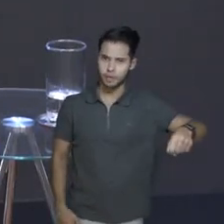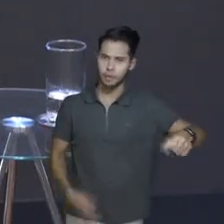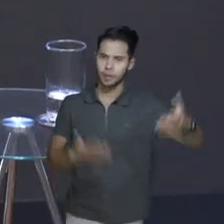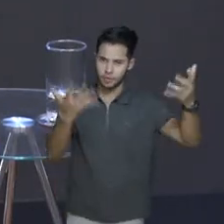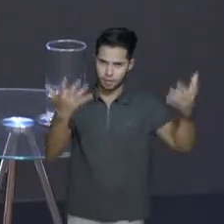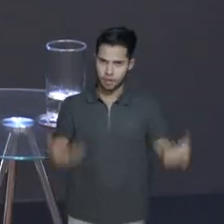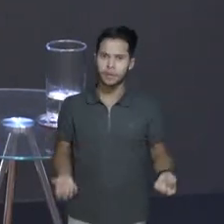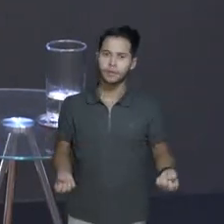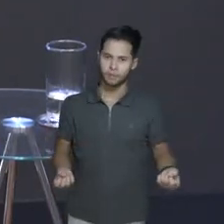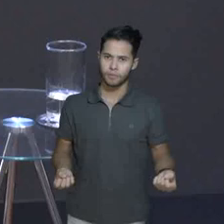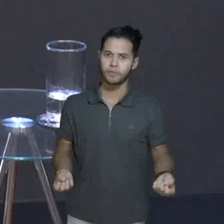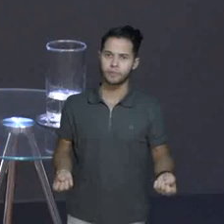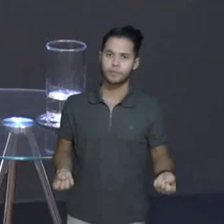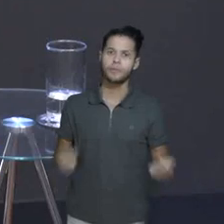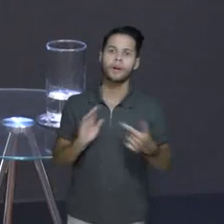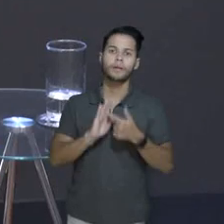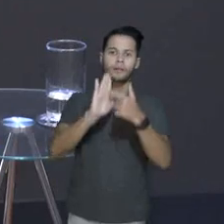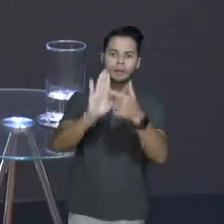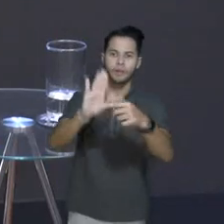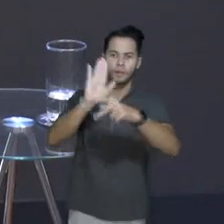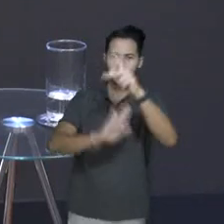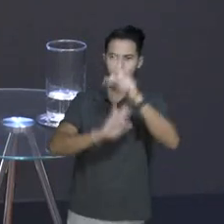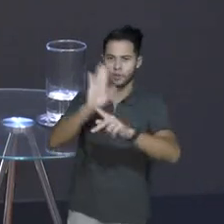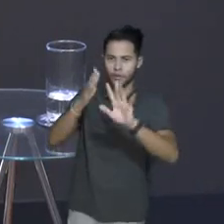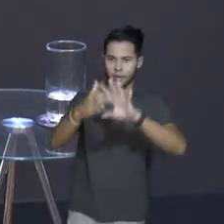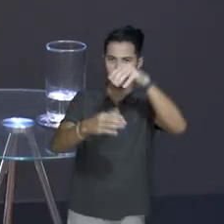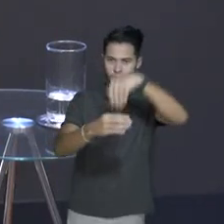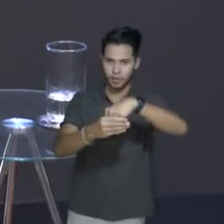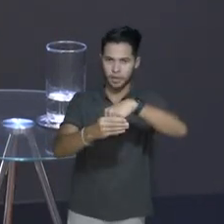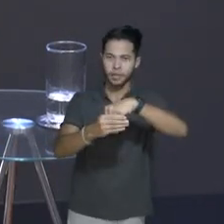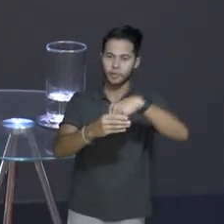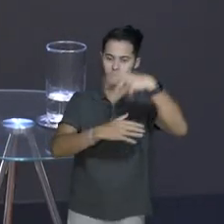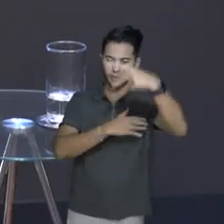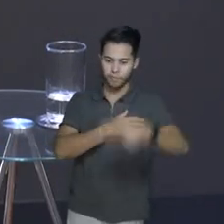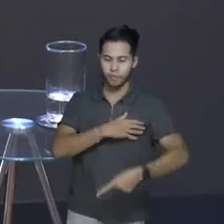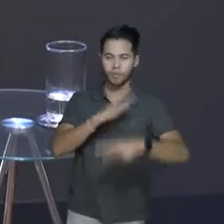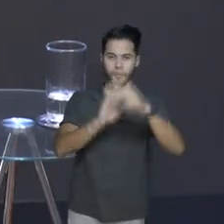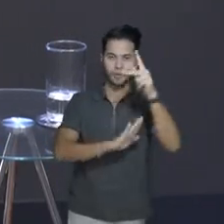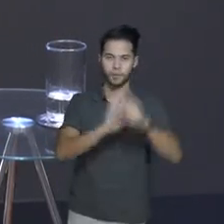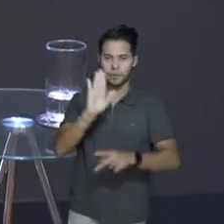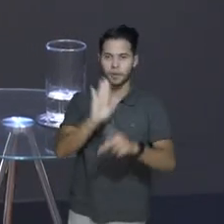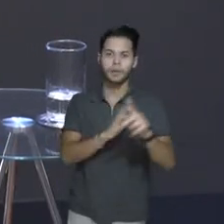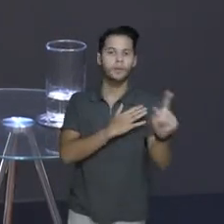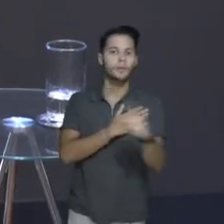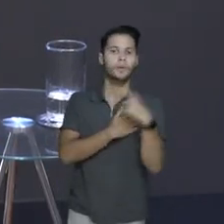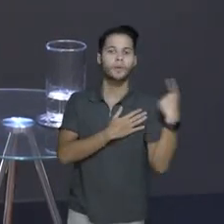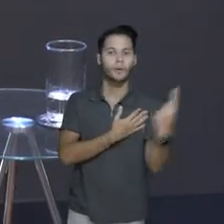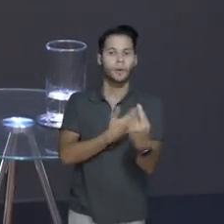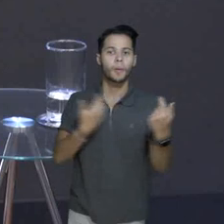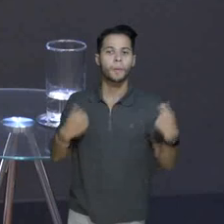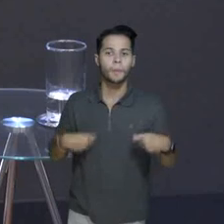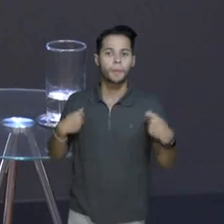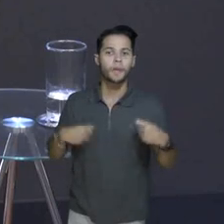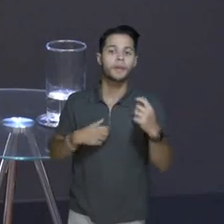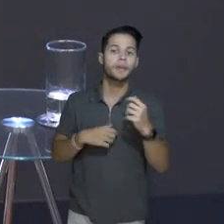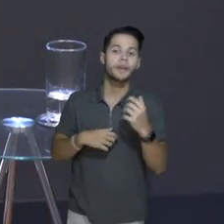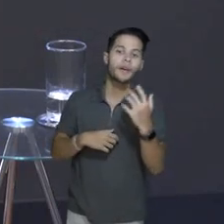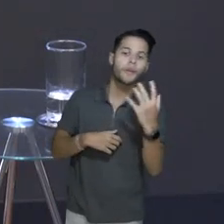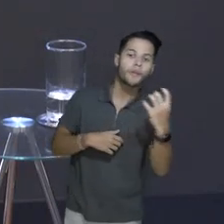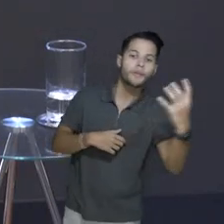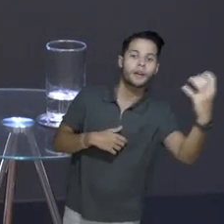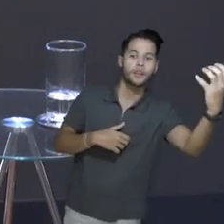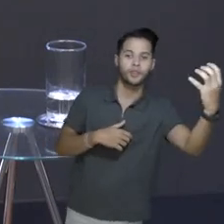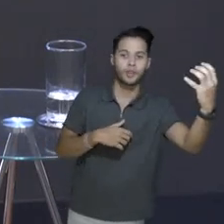Afonso trazer o programa para dentro da Confederação nós precisamos viajar nas 15